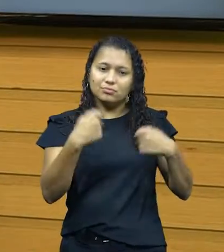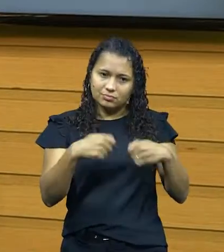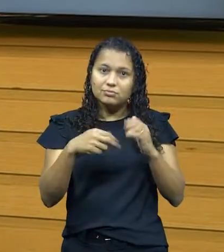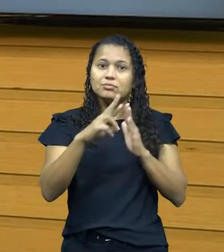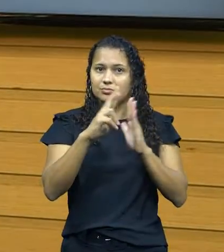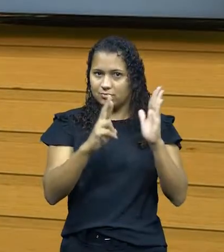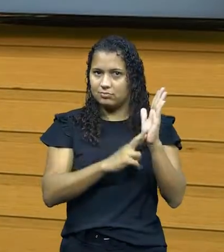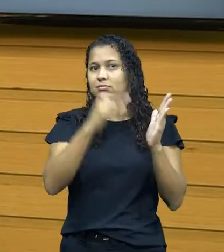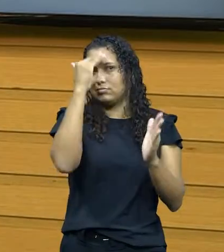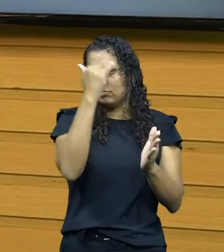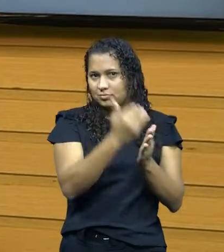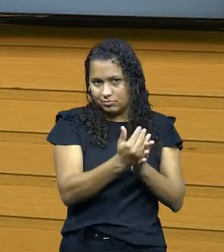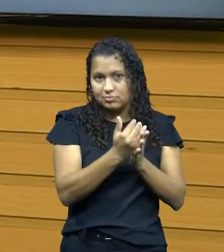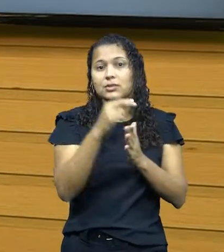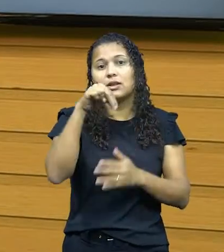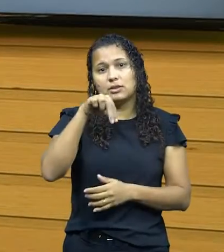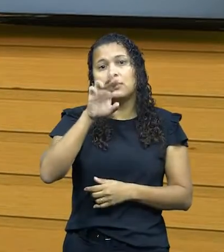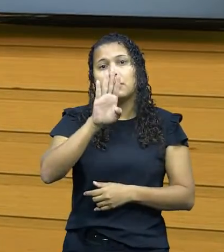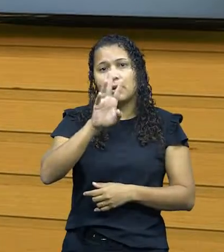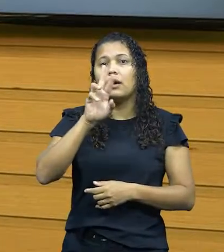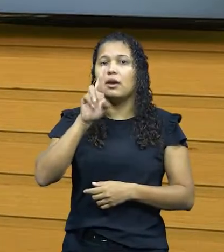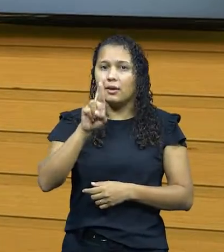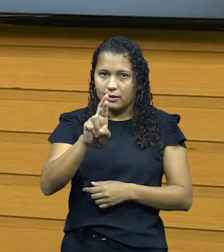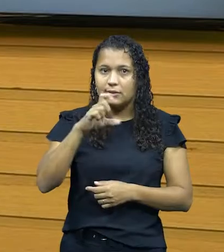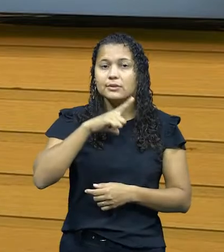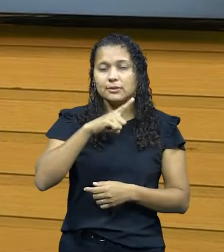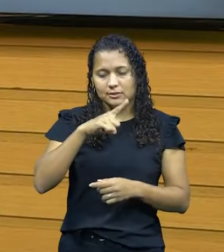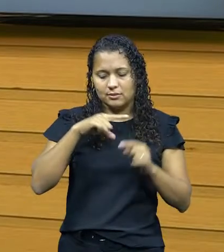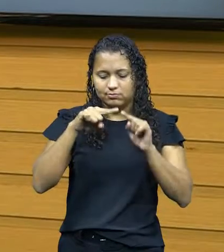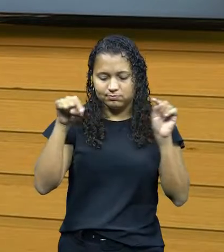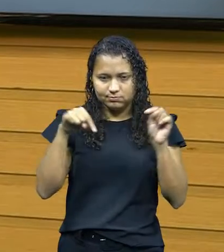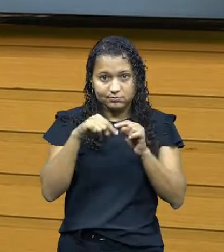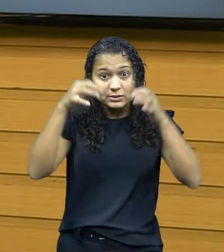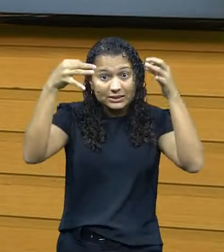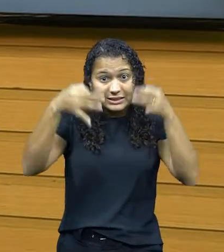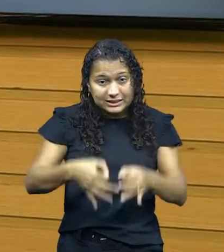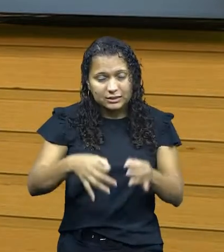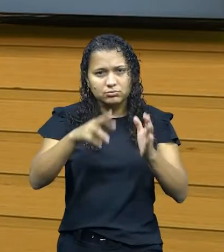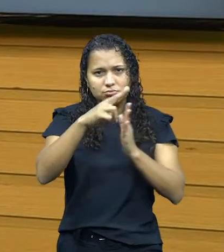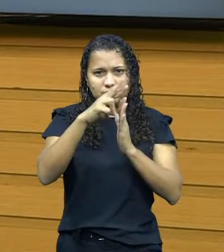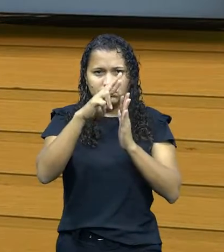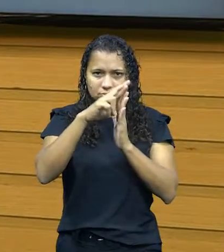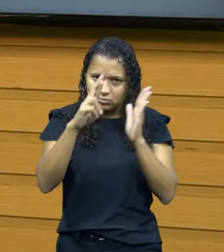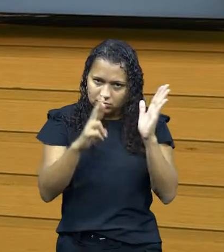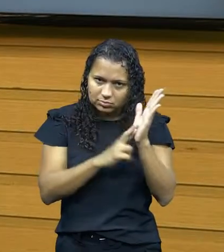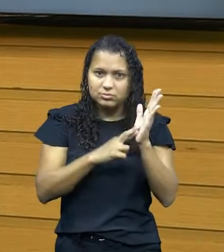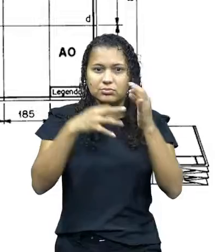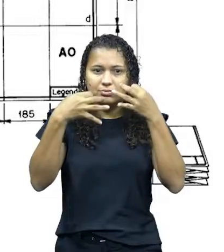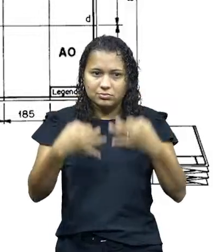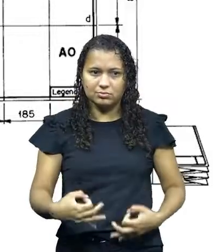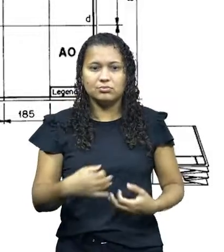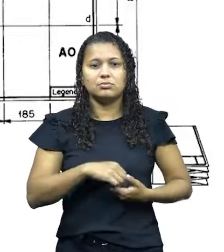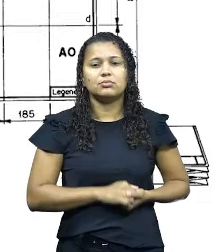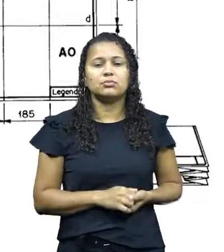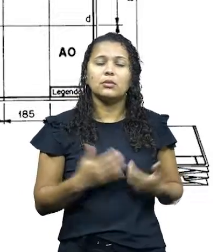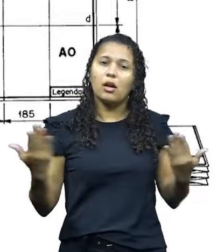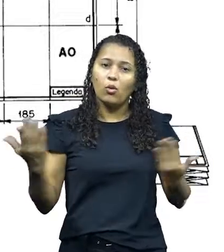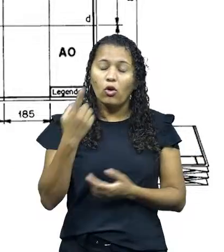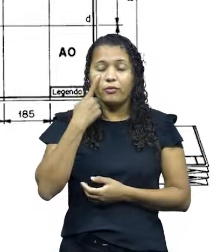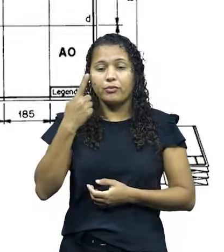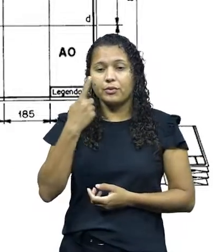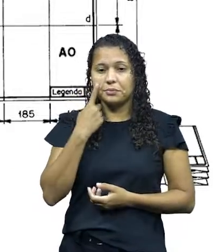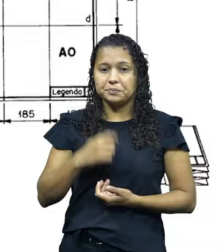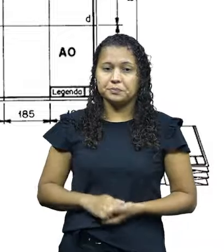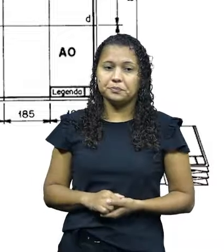por isso que a NBR ela definiu um formato padrão para dobramento das folhas de desenho técnico. Vamos agora